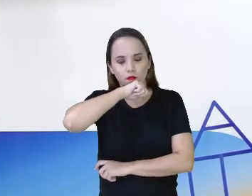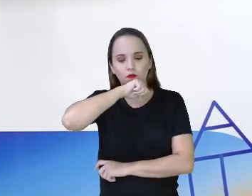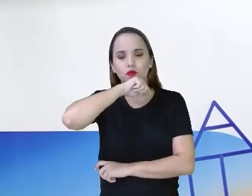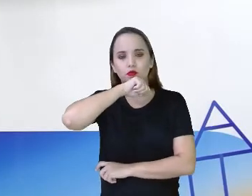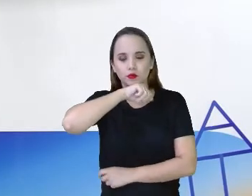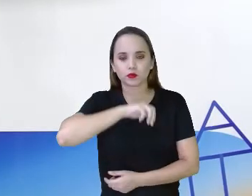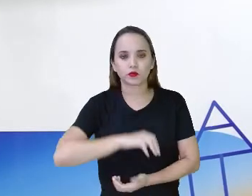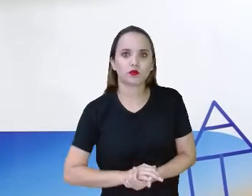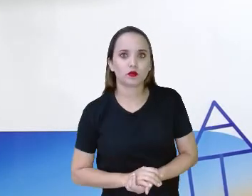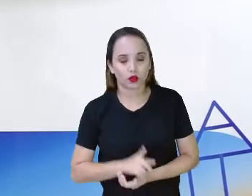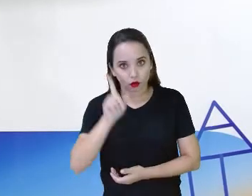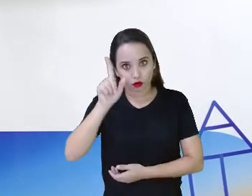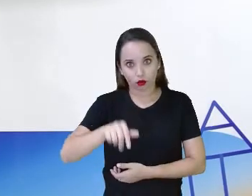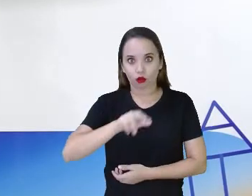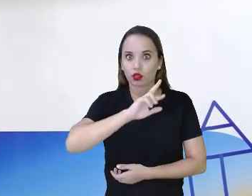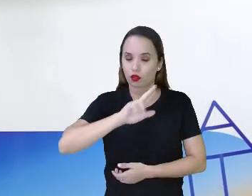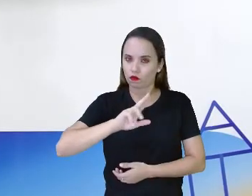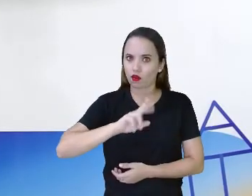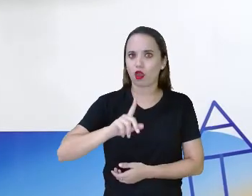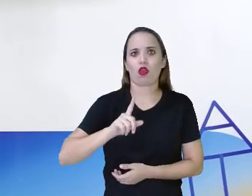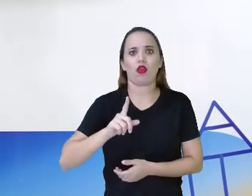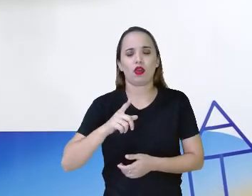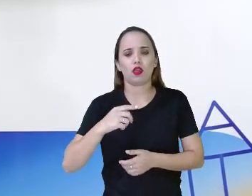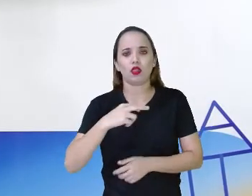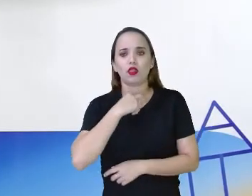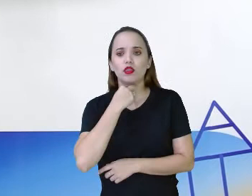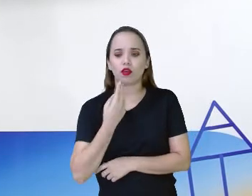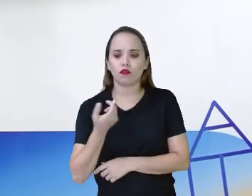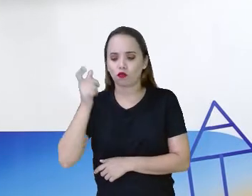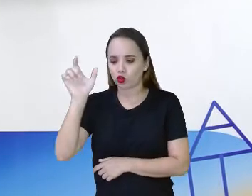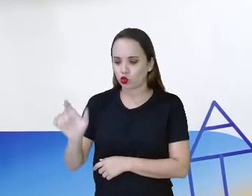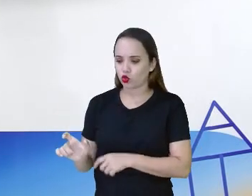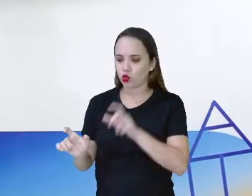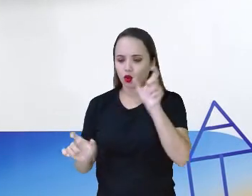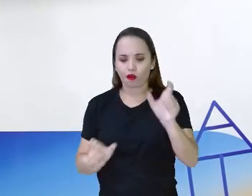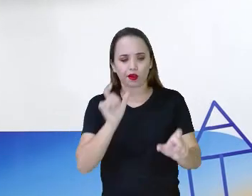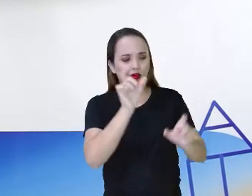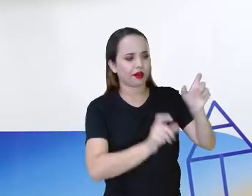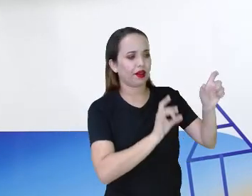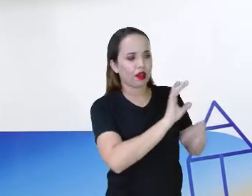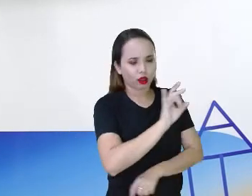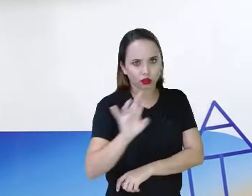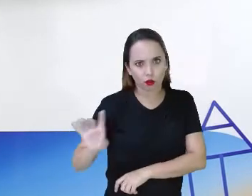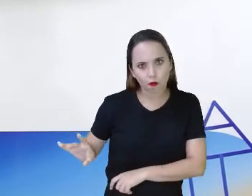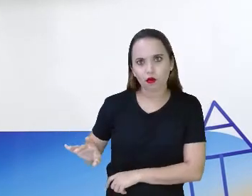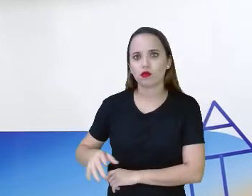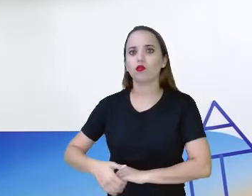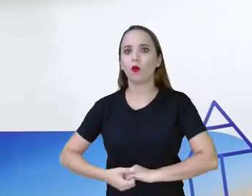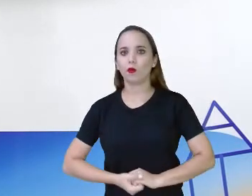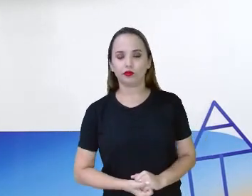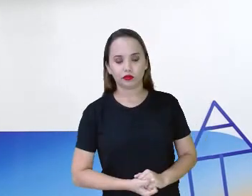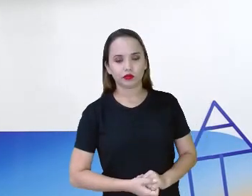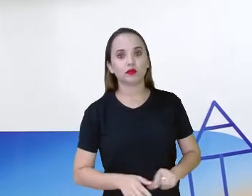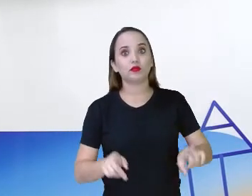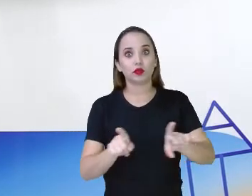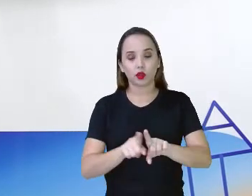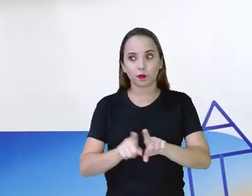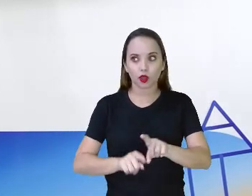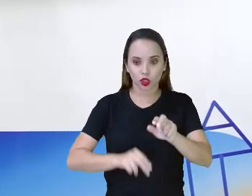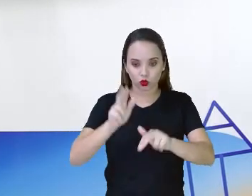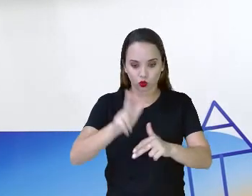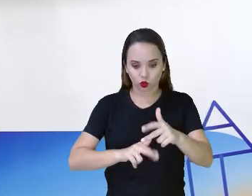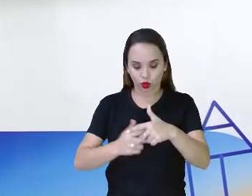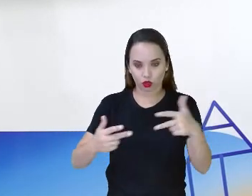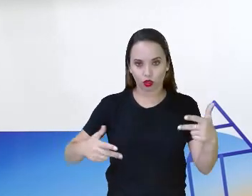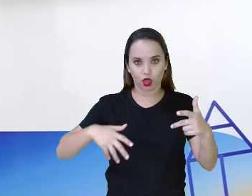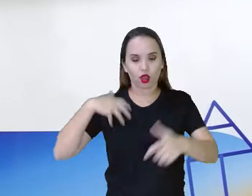mãe, diferenciar a voz de uma pessoa, de outra pessoa e a voz da mãe. Também dos instrumentos